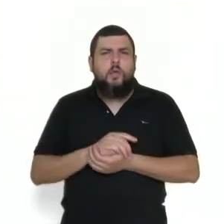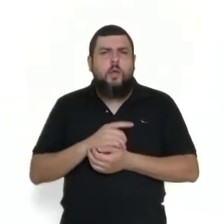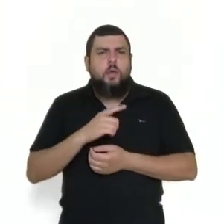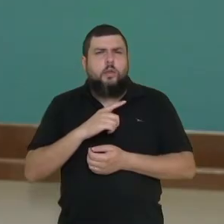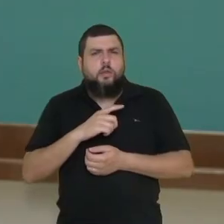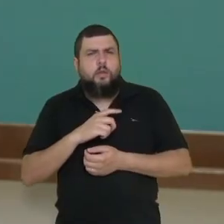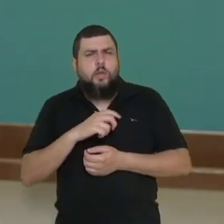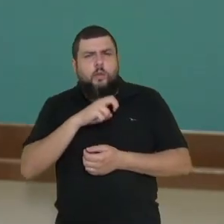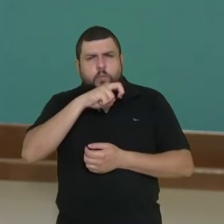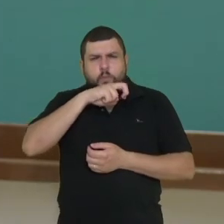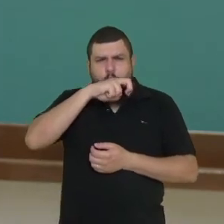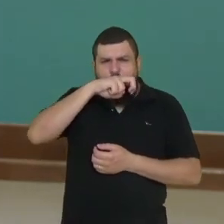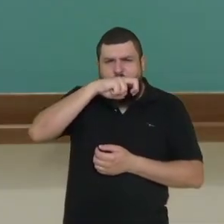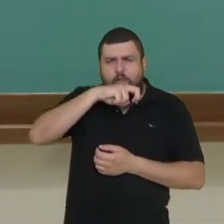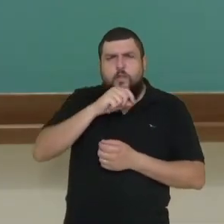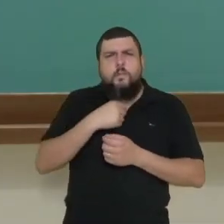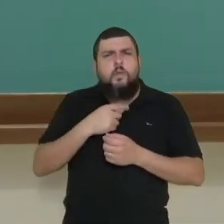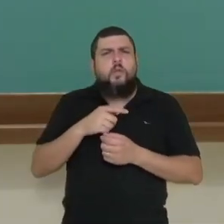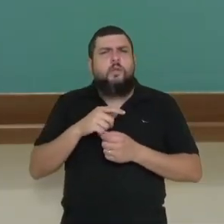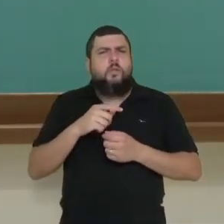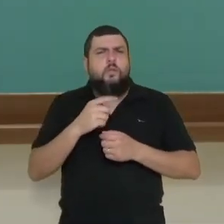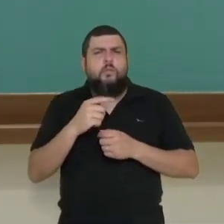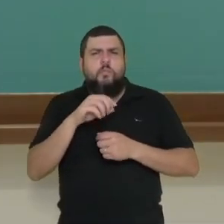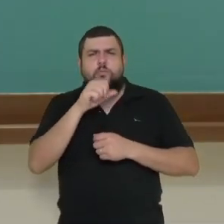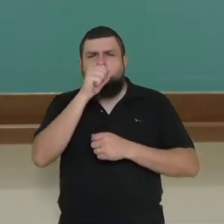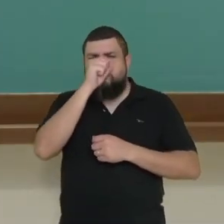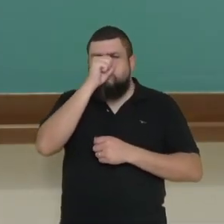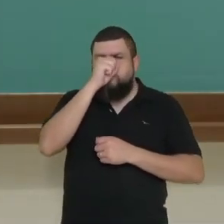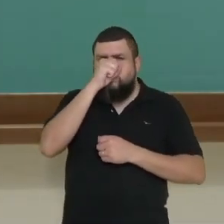javalis, leões das montanhas e etc, tá?